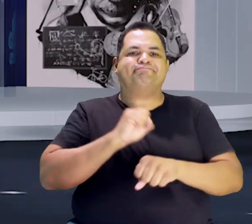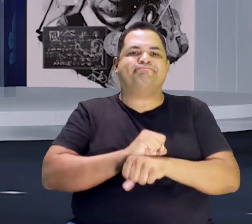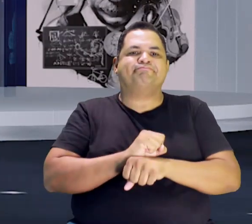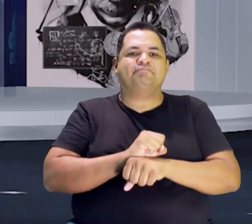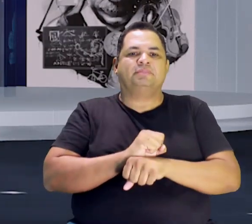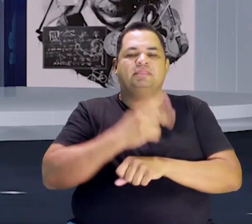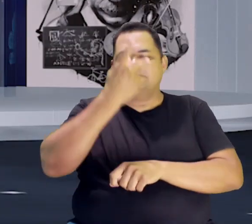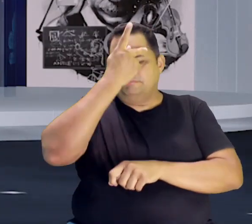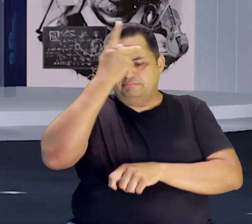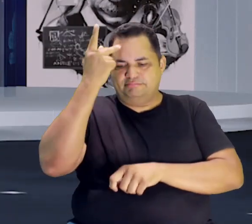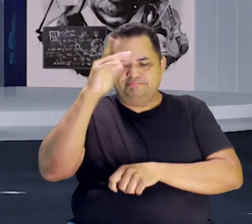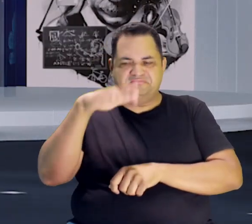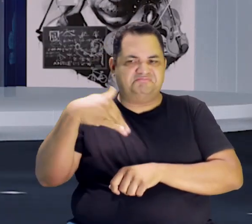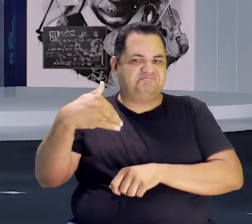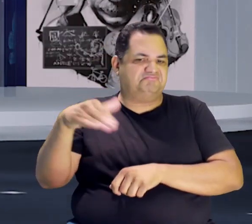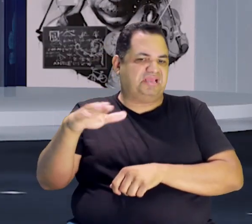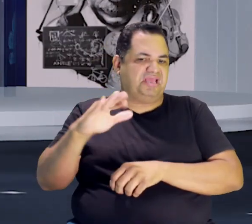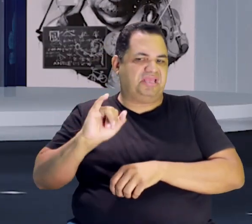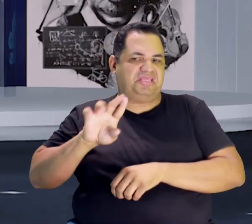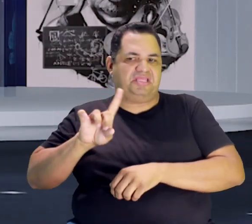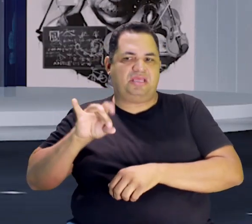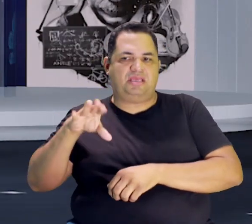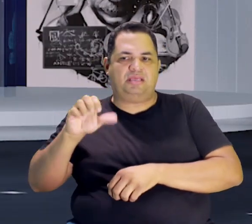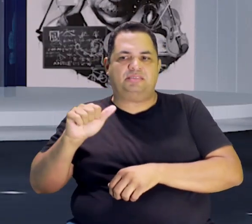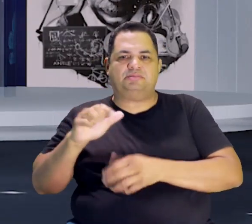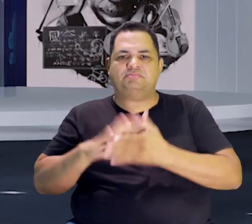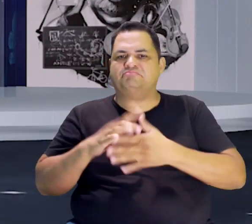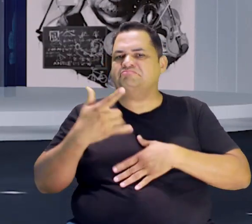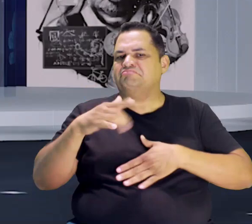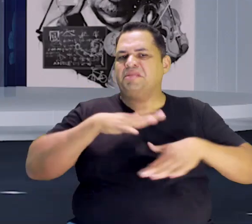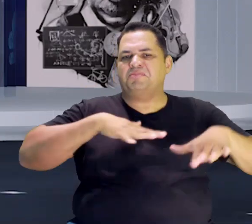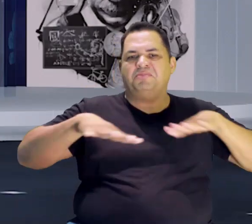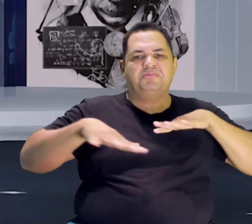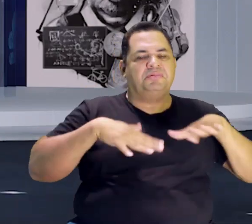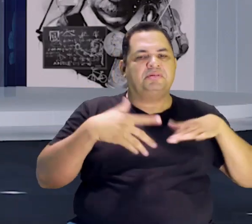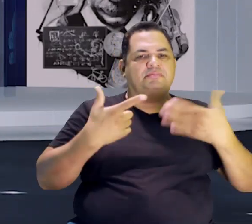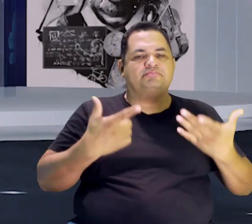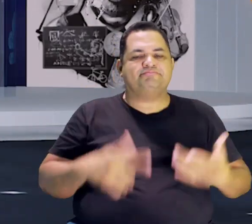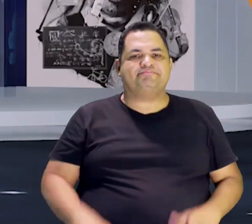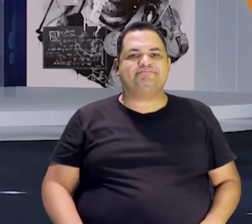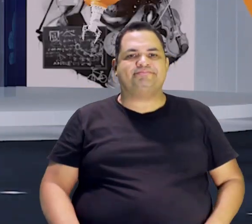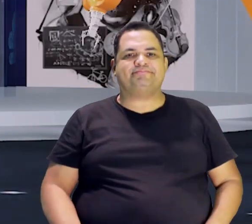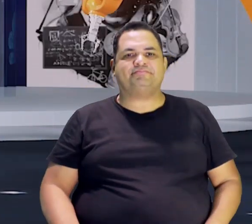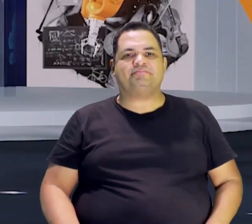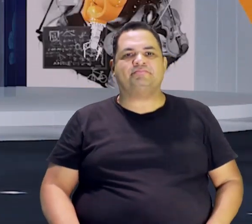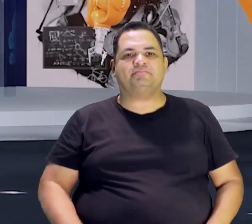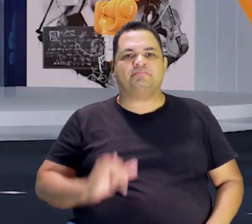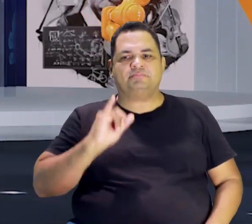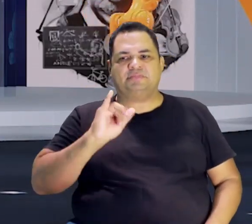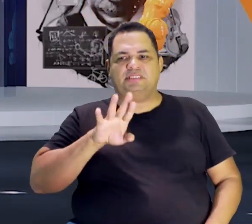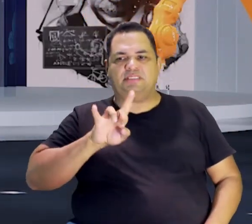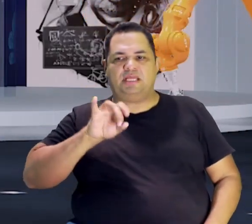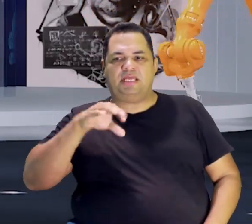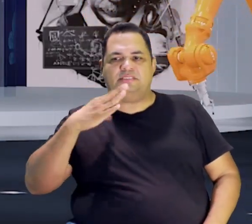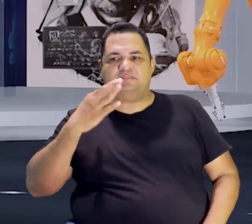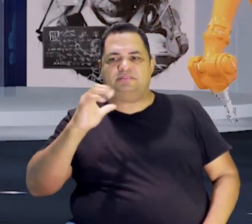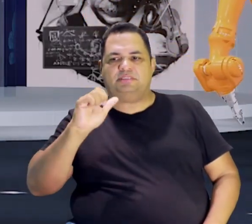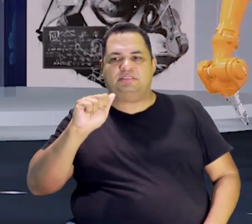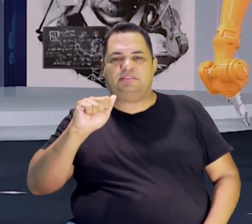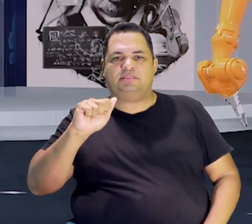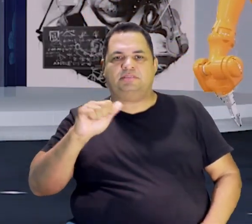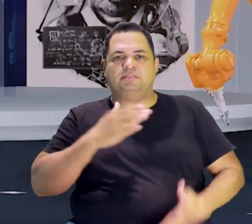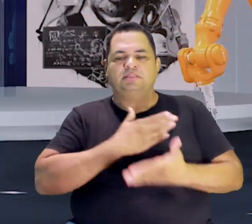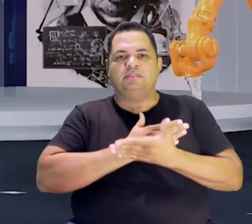Essa pessoa é muito inerte. Quer dizer, ela não movimenta, não faz as coisas e tal. Inércia é